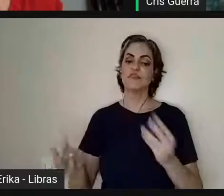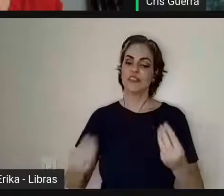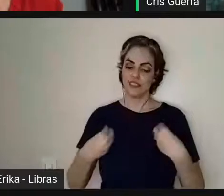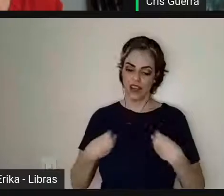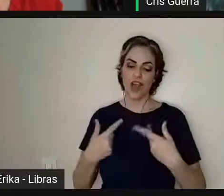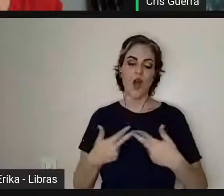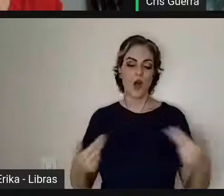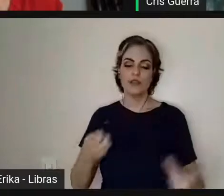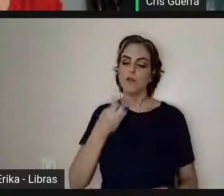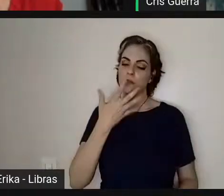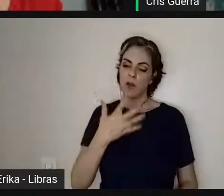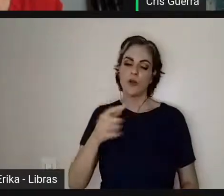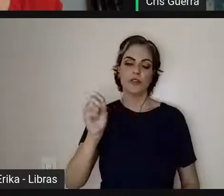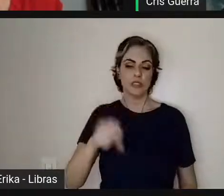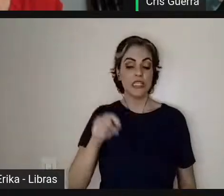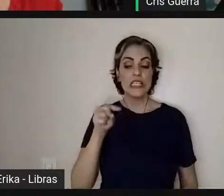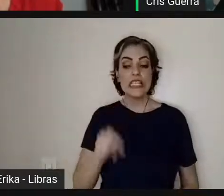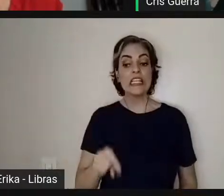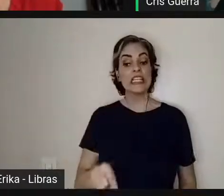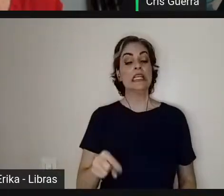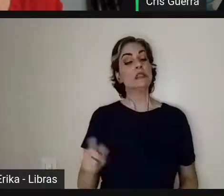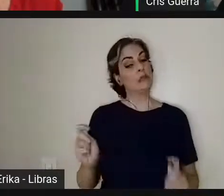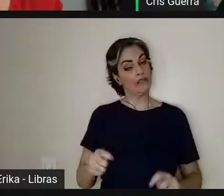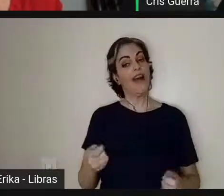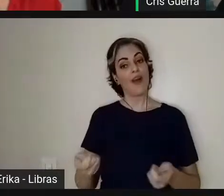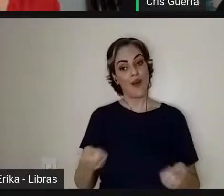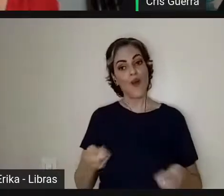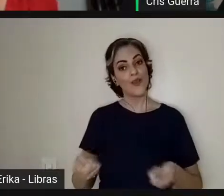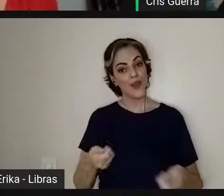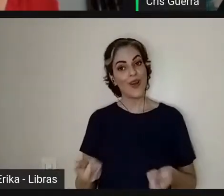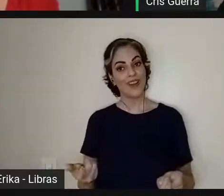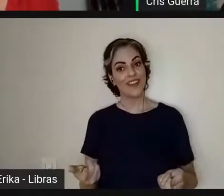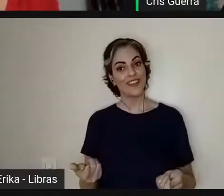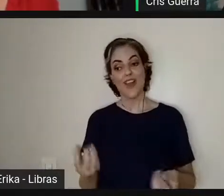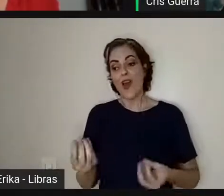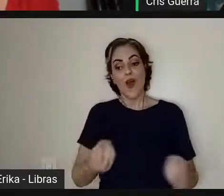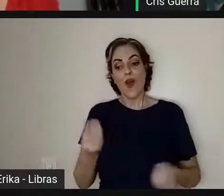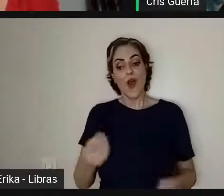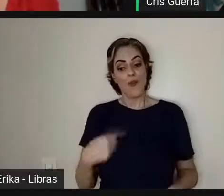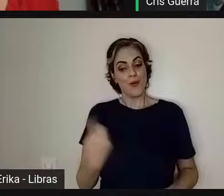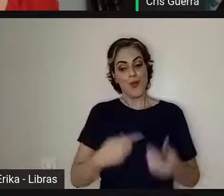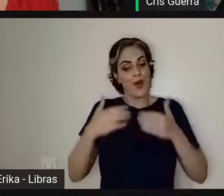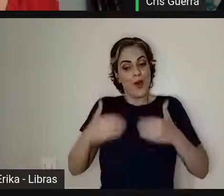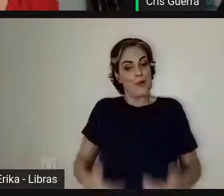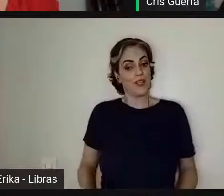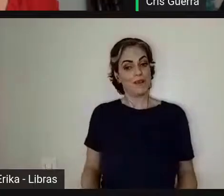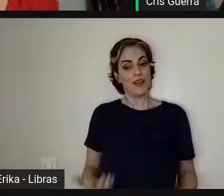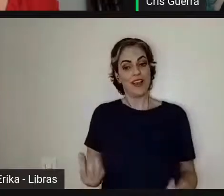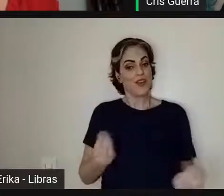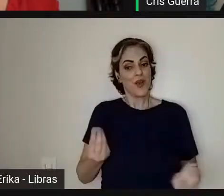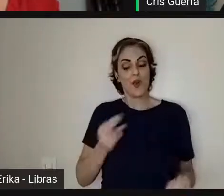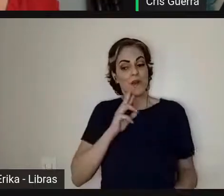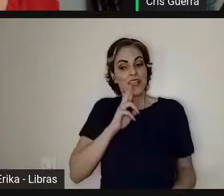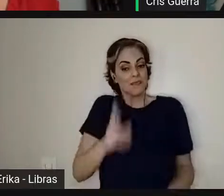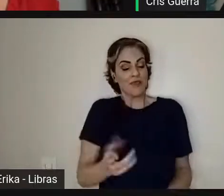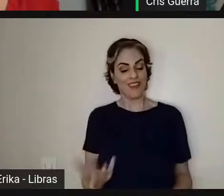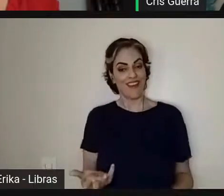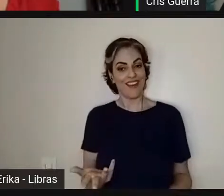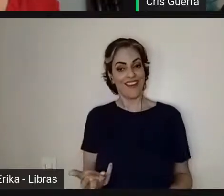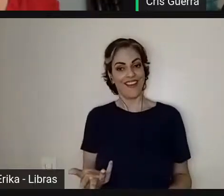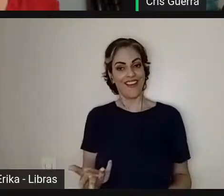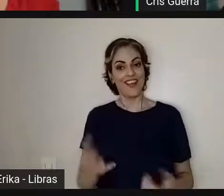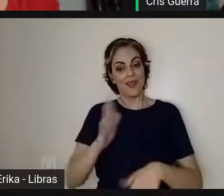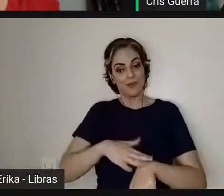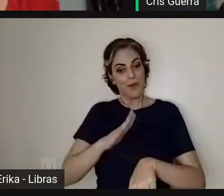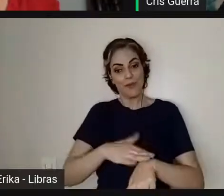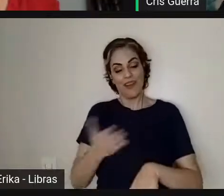que precisa... É isso que está sob o nosso controle, né? Como a gente vai tentar lidar com isso, entendendo que